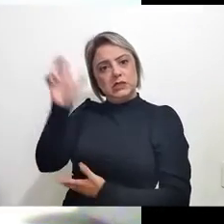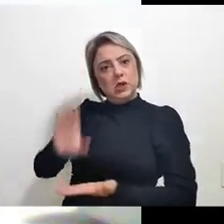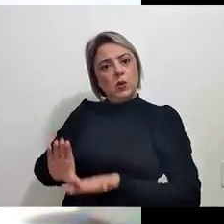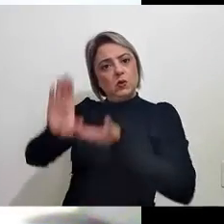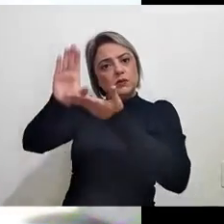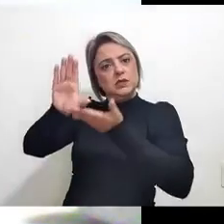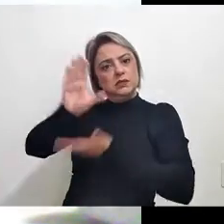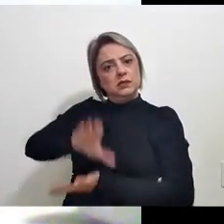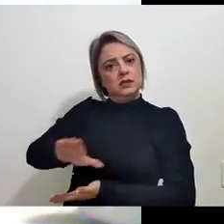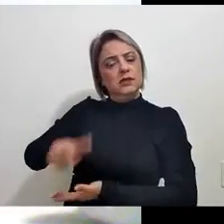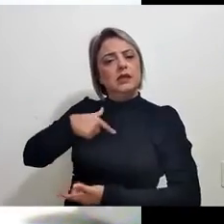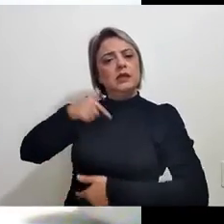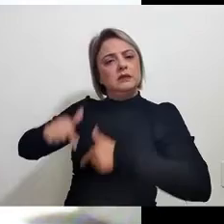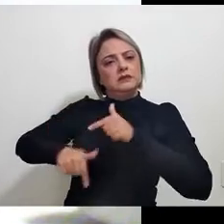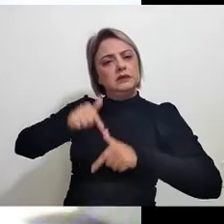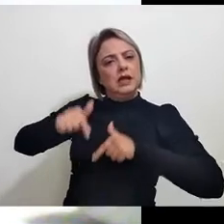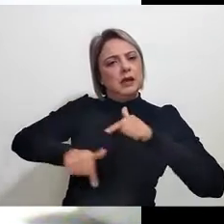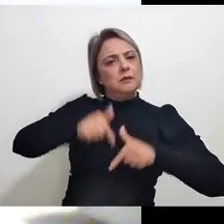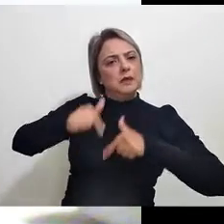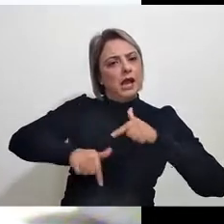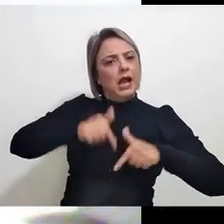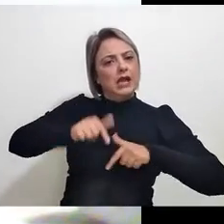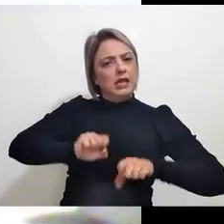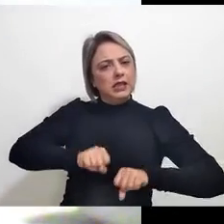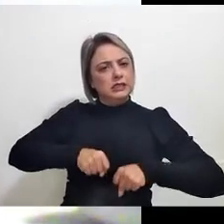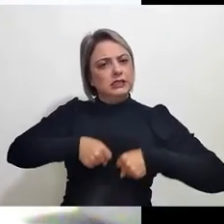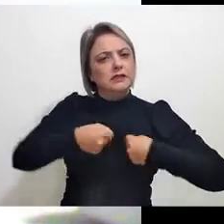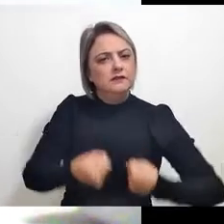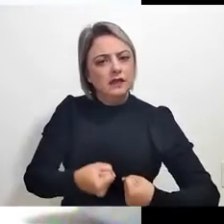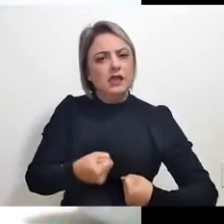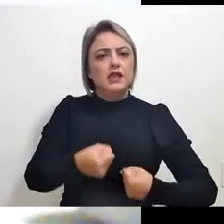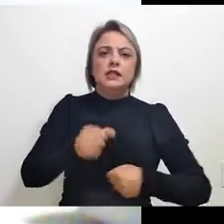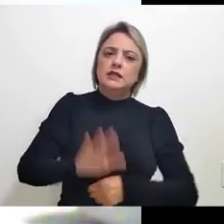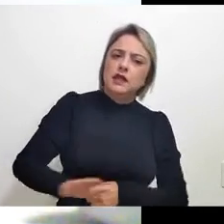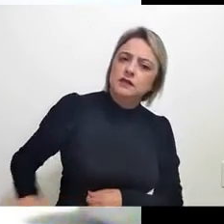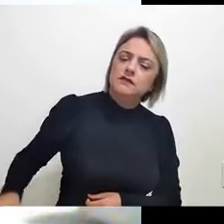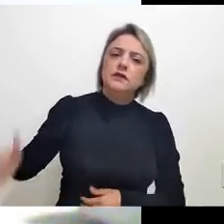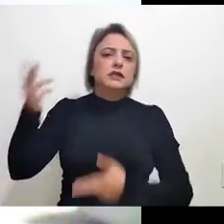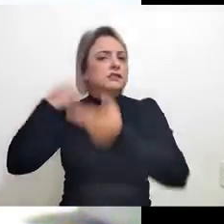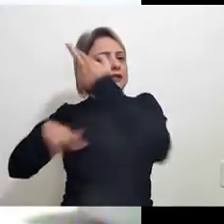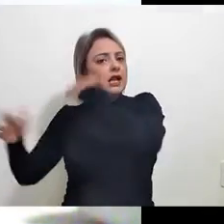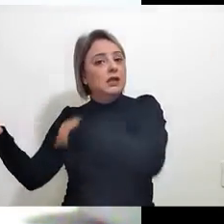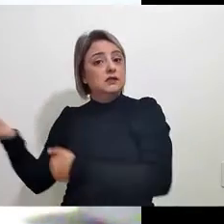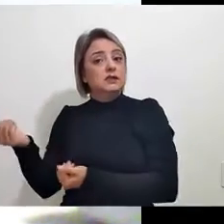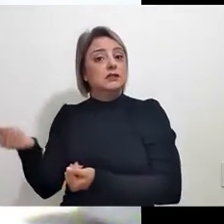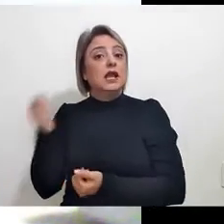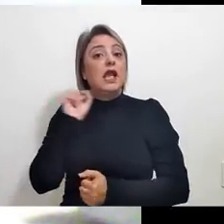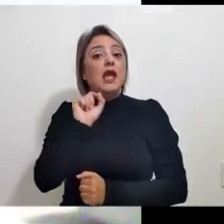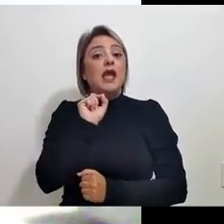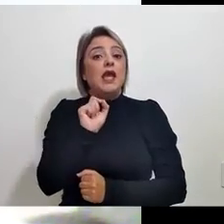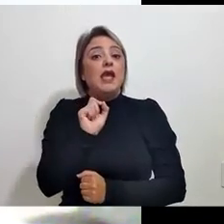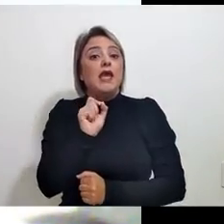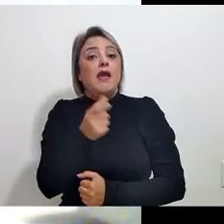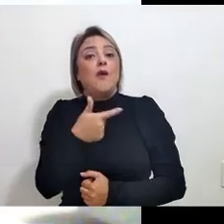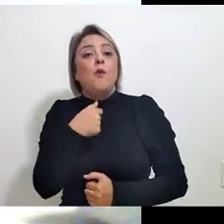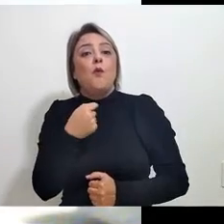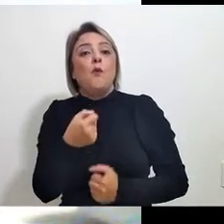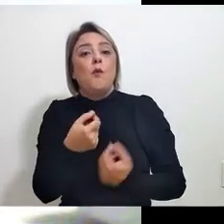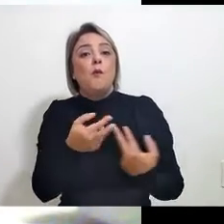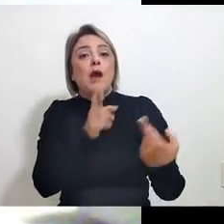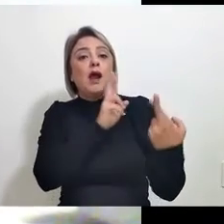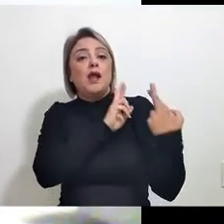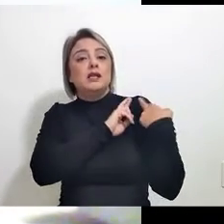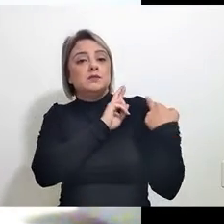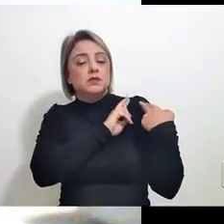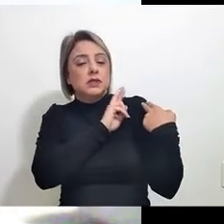papel do sindicato que luta pela defesa da dignidade dos trabalhadores, porque o que que a gente tem na escola? Os